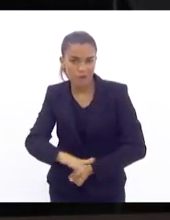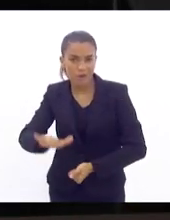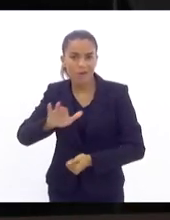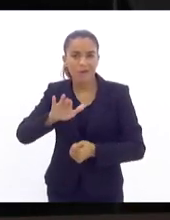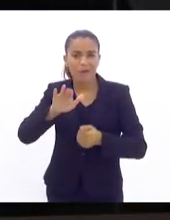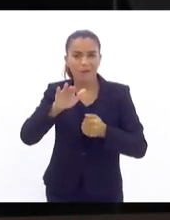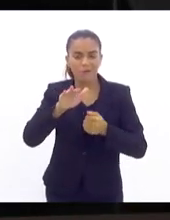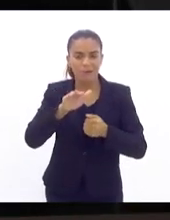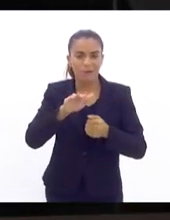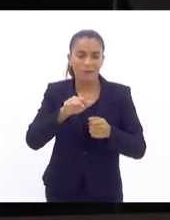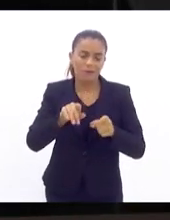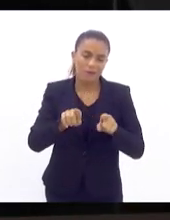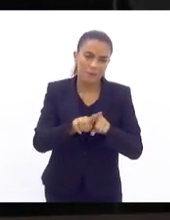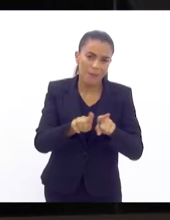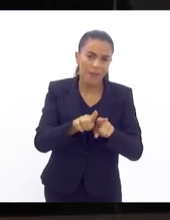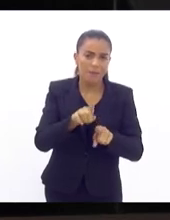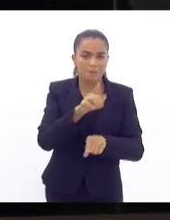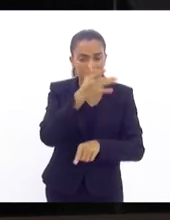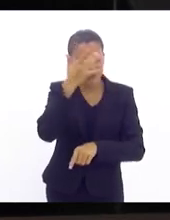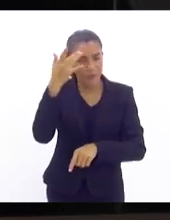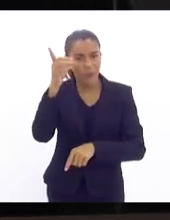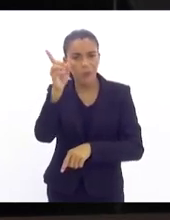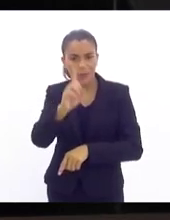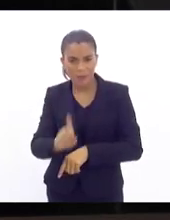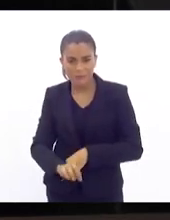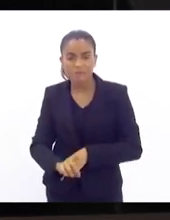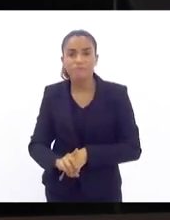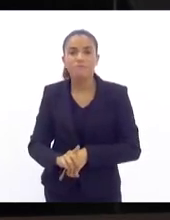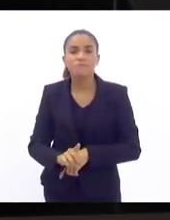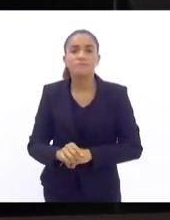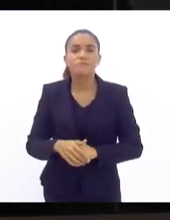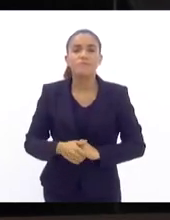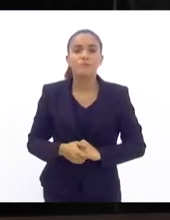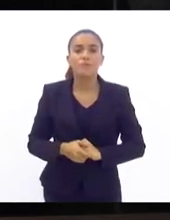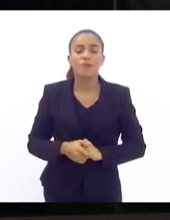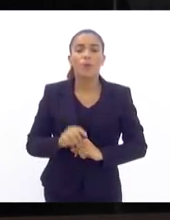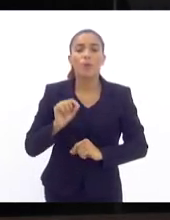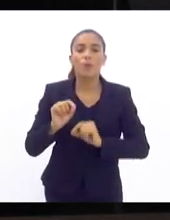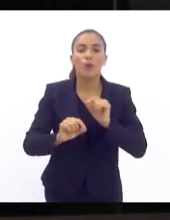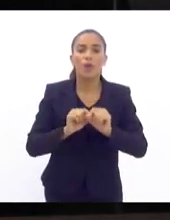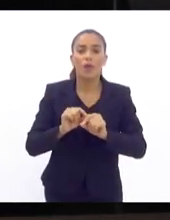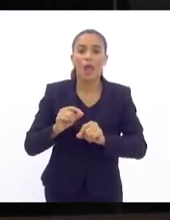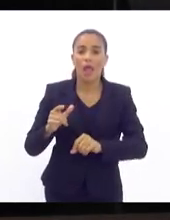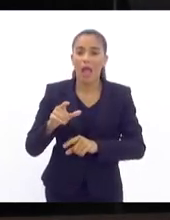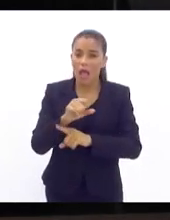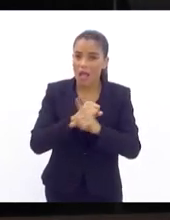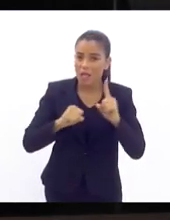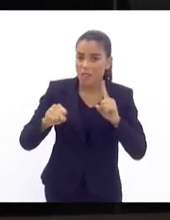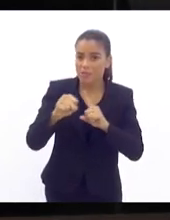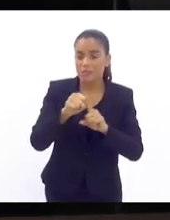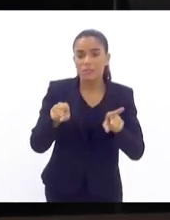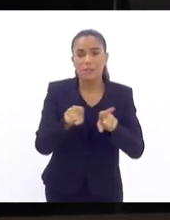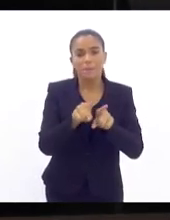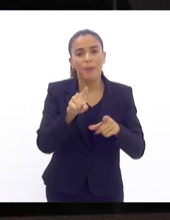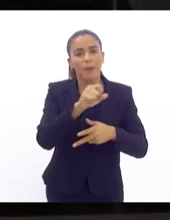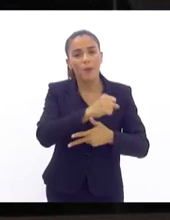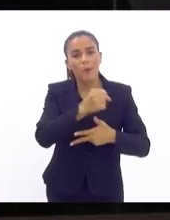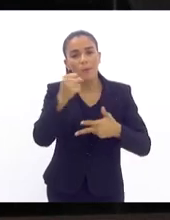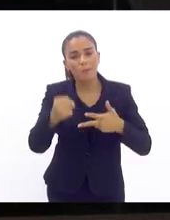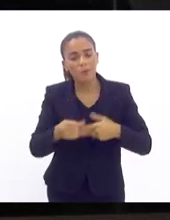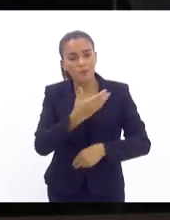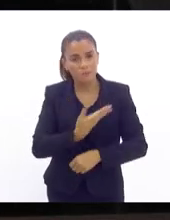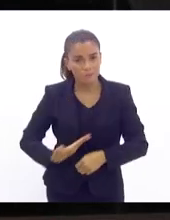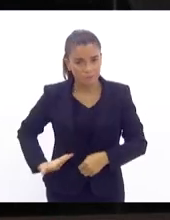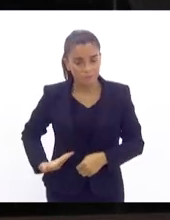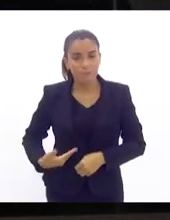essa deficiência, fazendo com que a sociedade e o poder público perceba